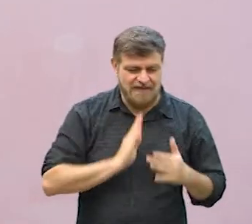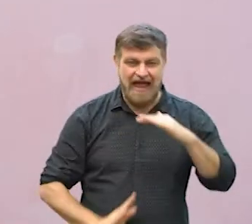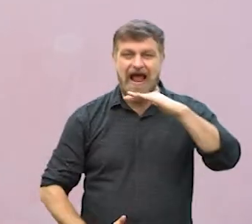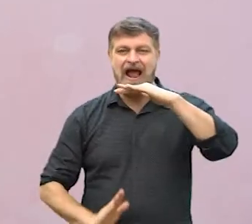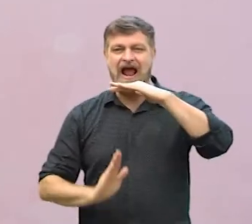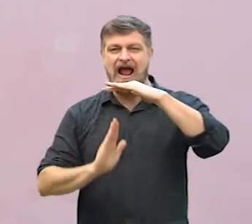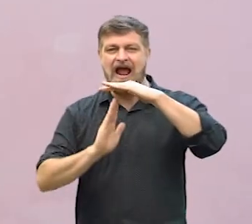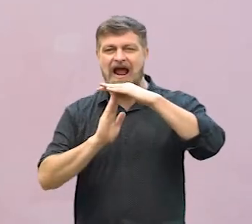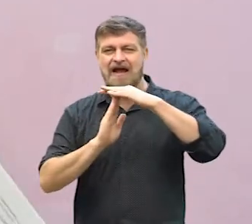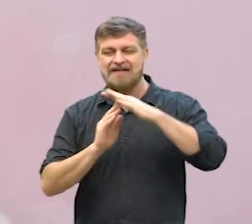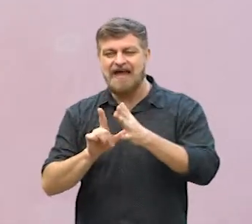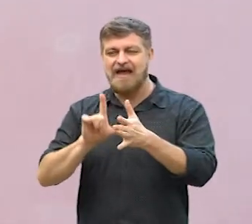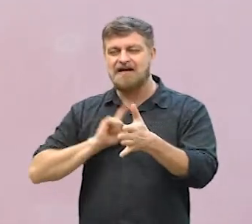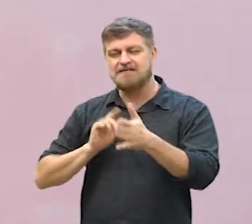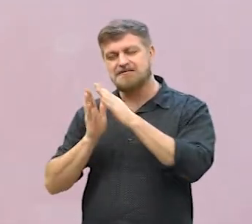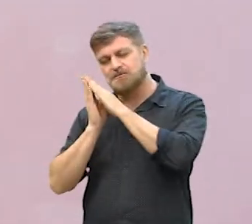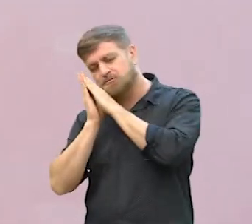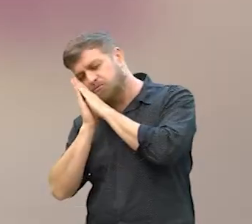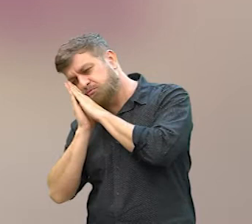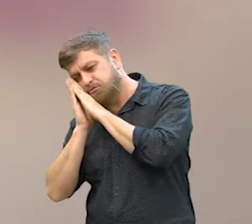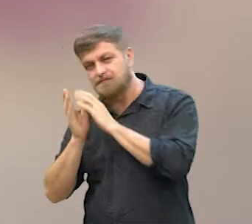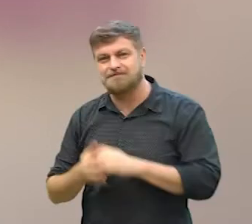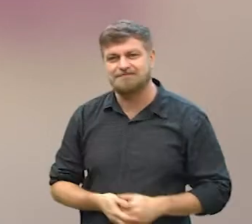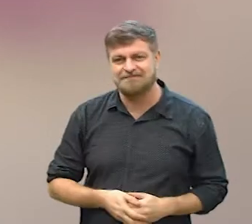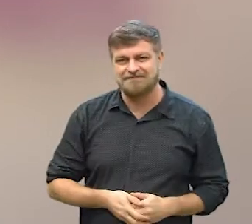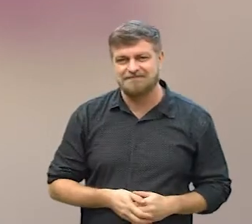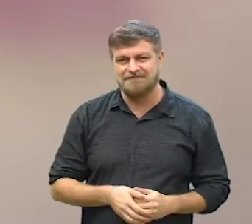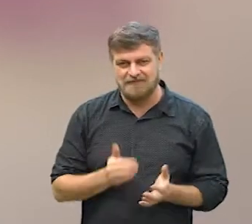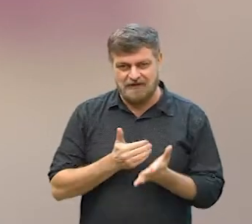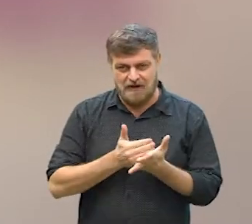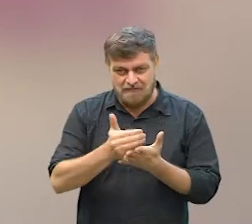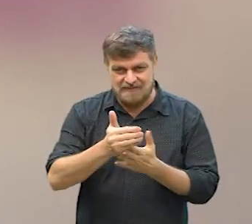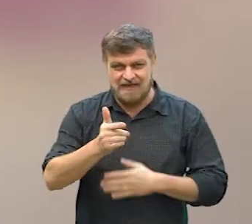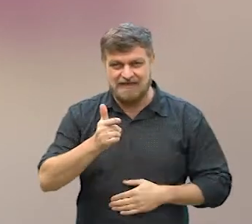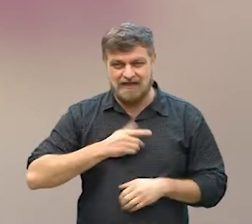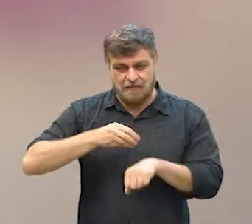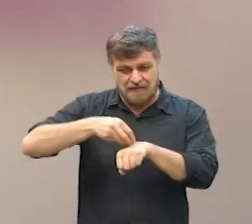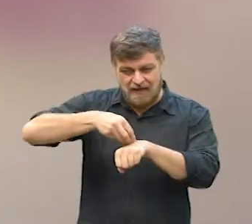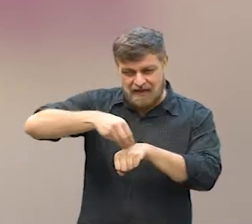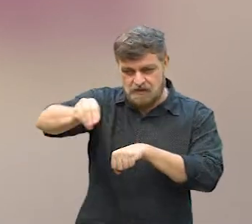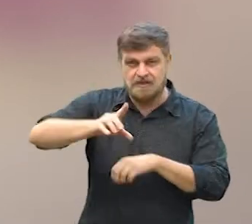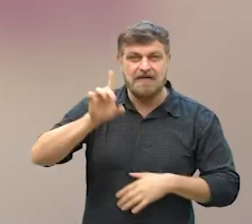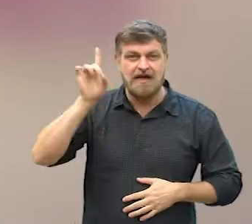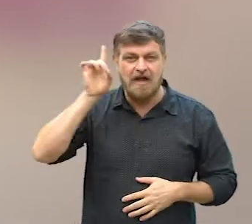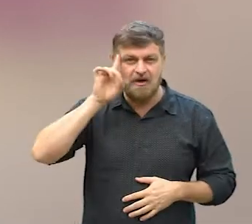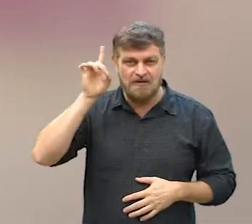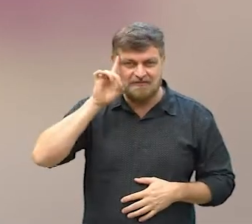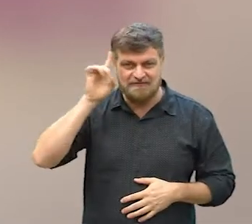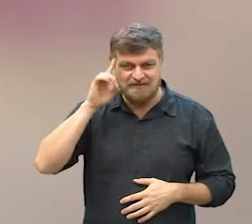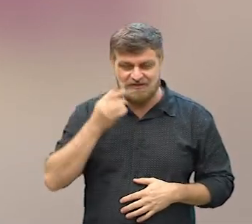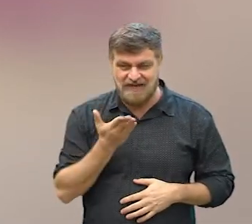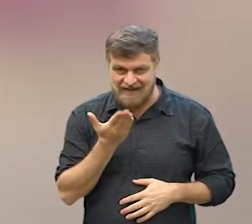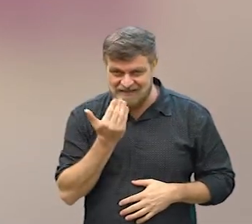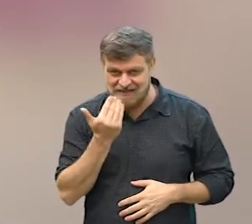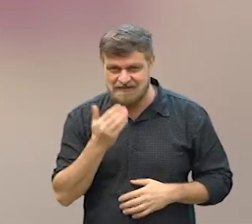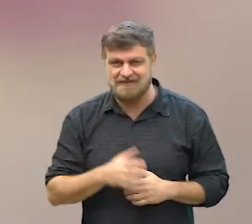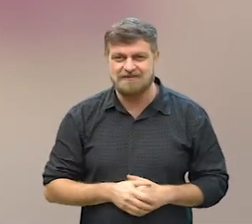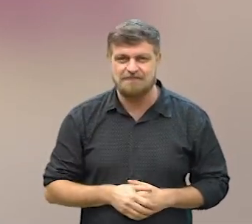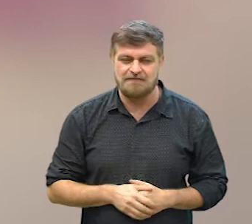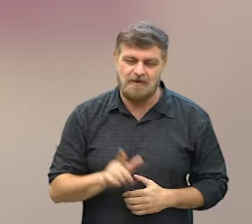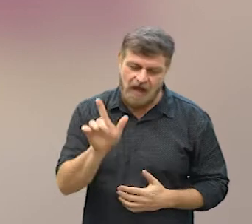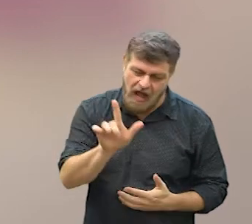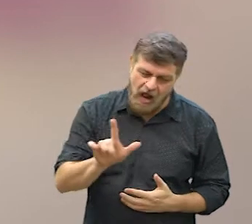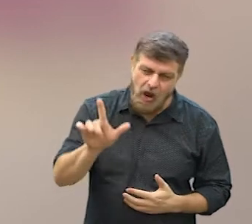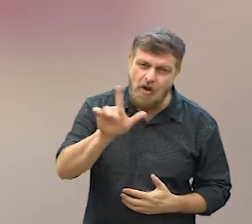até aquela ceia antes de dormir. Então, vamos lá. Aqui temos uma dica de um dia alimentar.